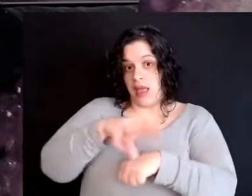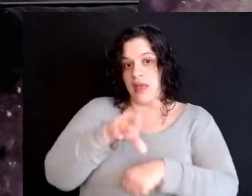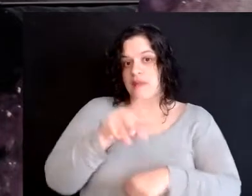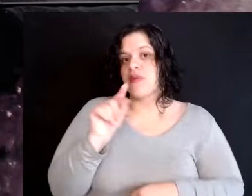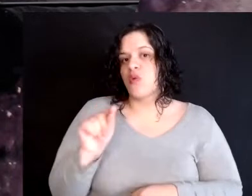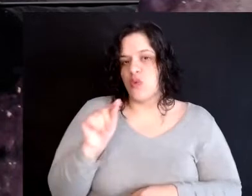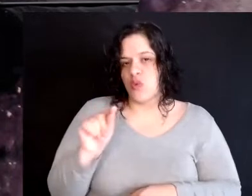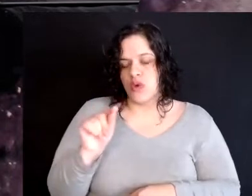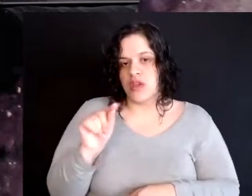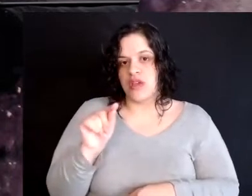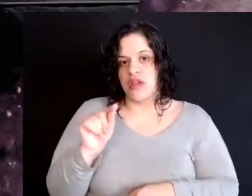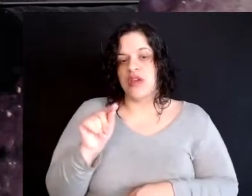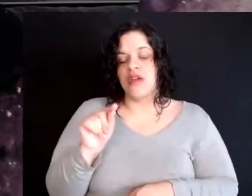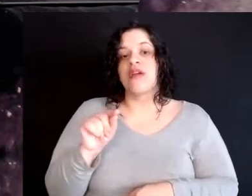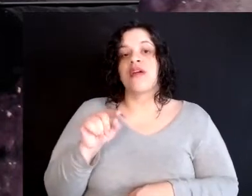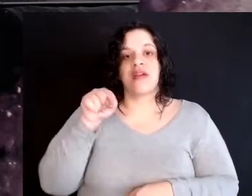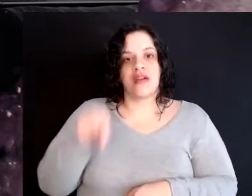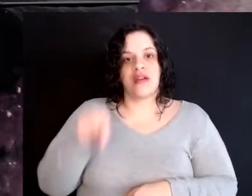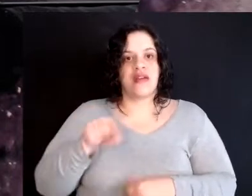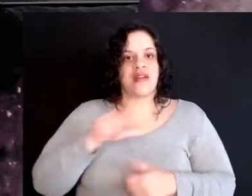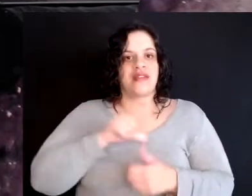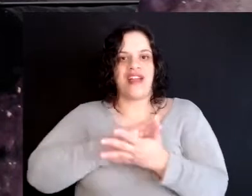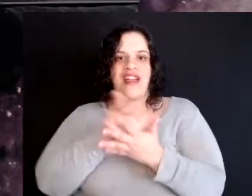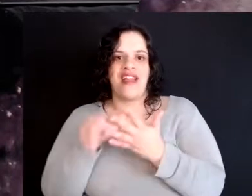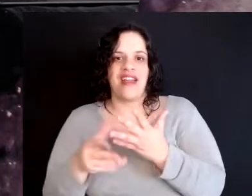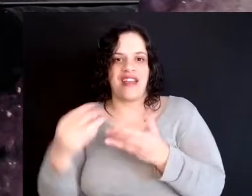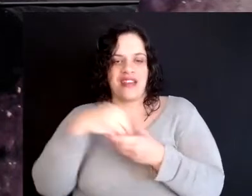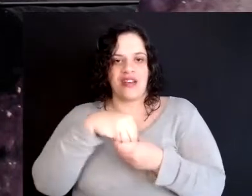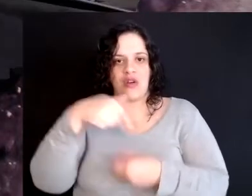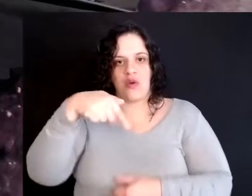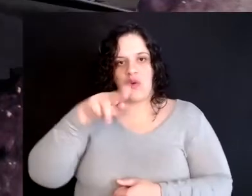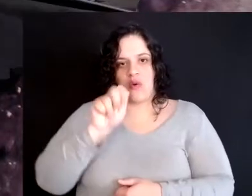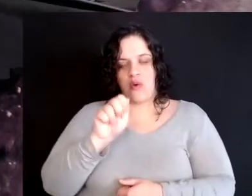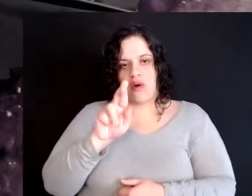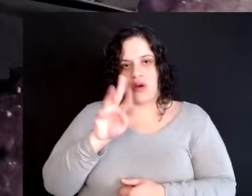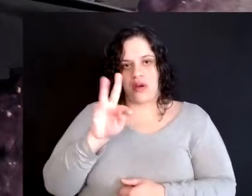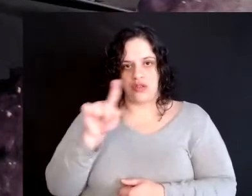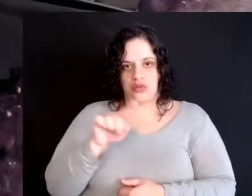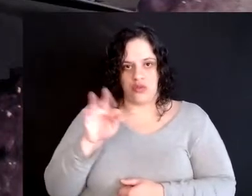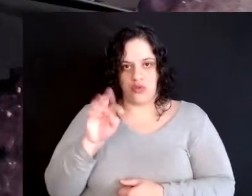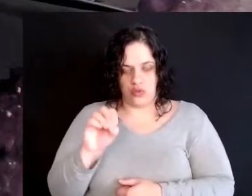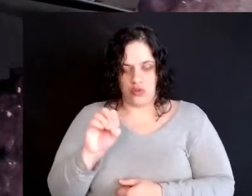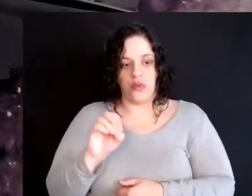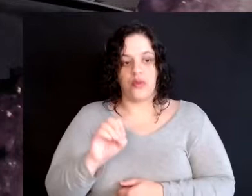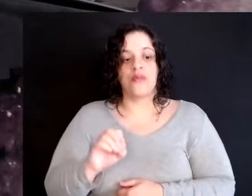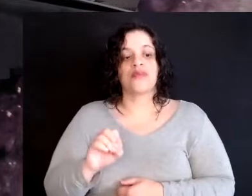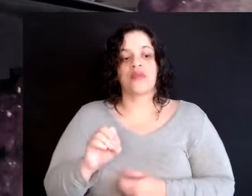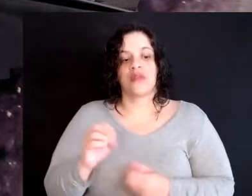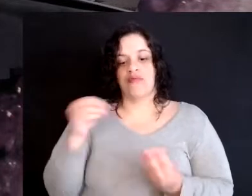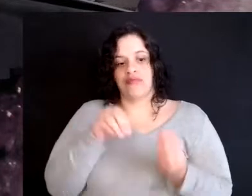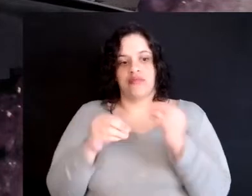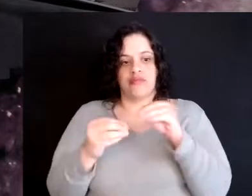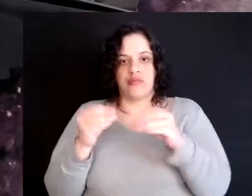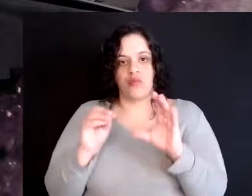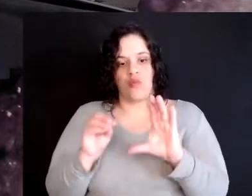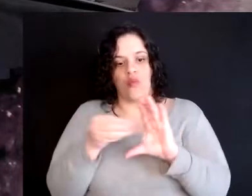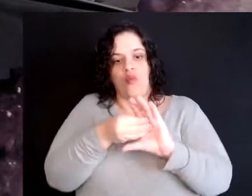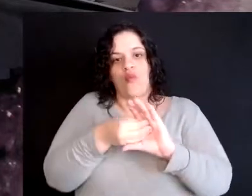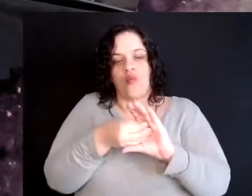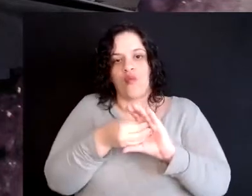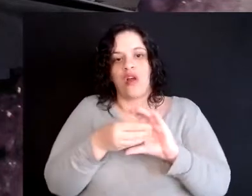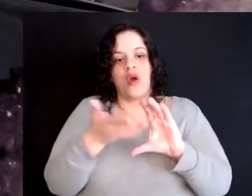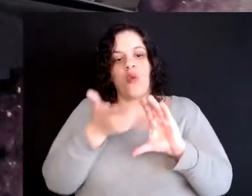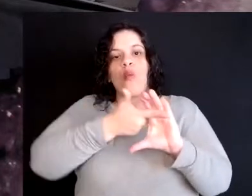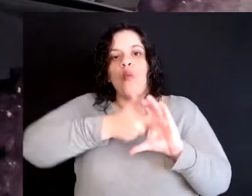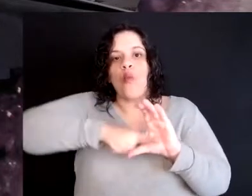Lembrando que ela é um ente quartzo e que o quartzo se forma no